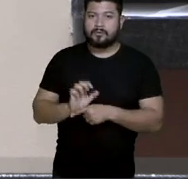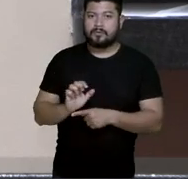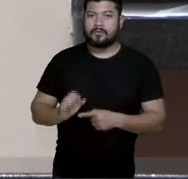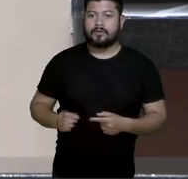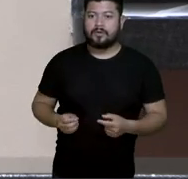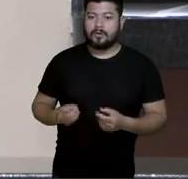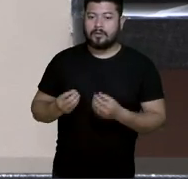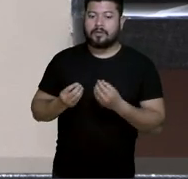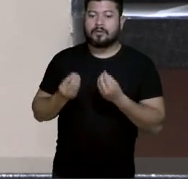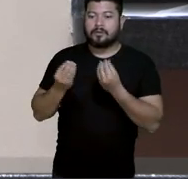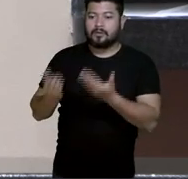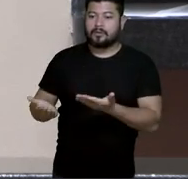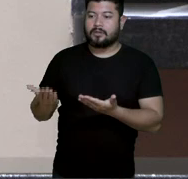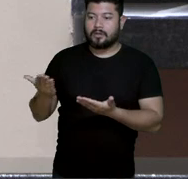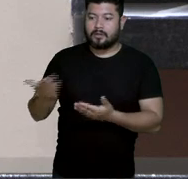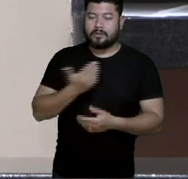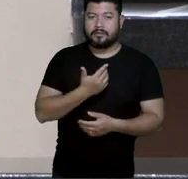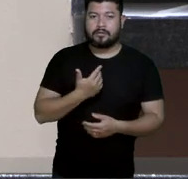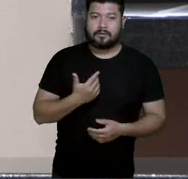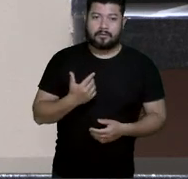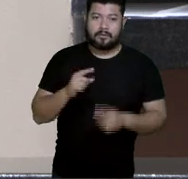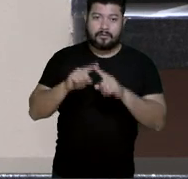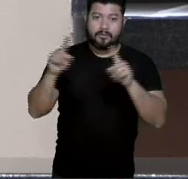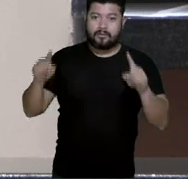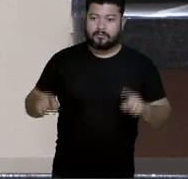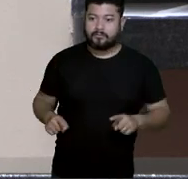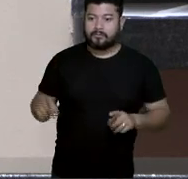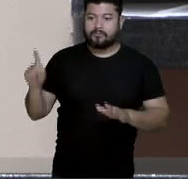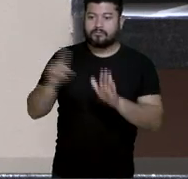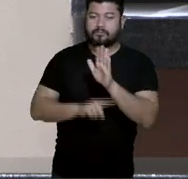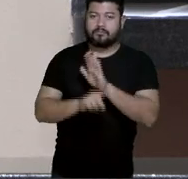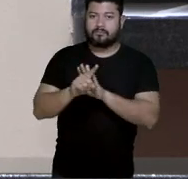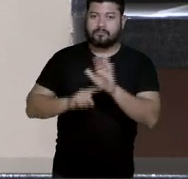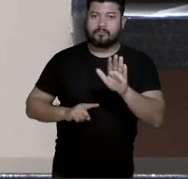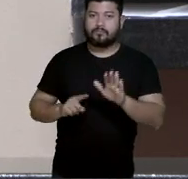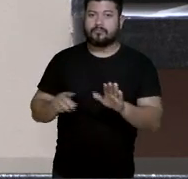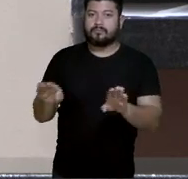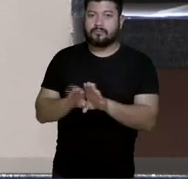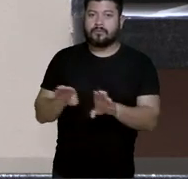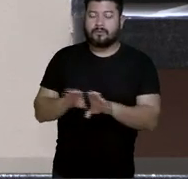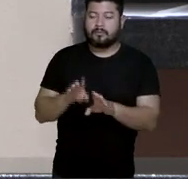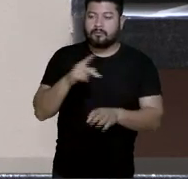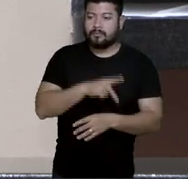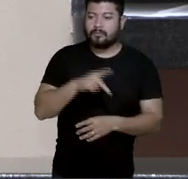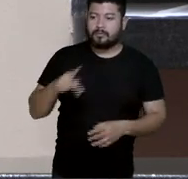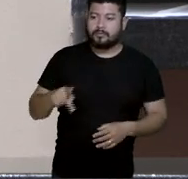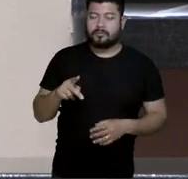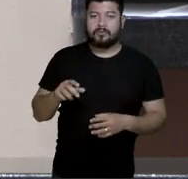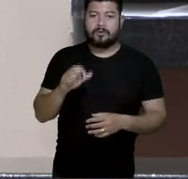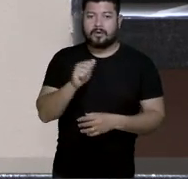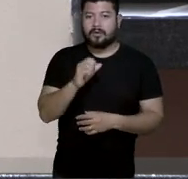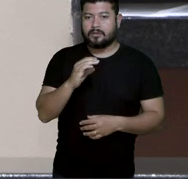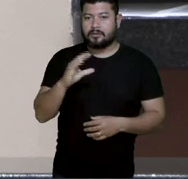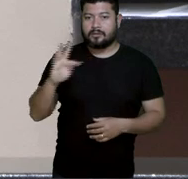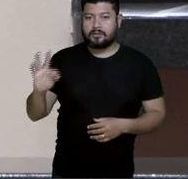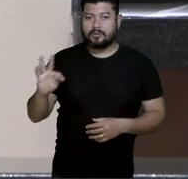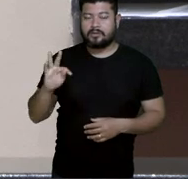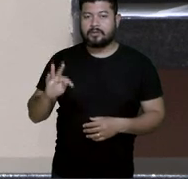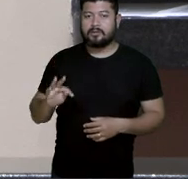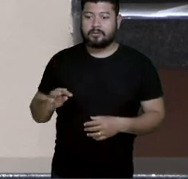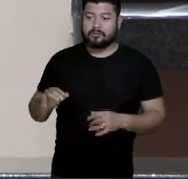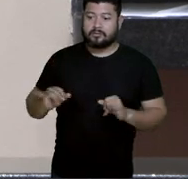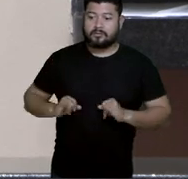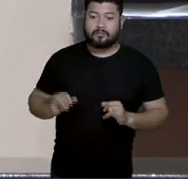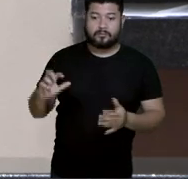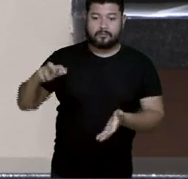servidores públicos estaduais titulares de cargo de provimento efetivo e aos professores admitidos em caráter temporário que sofreram penalidades